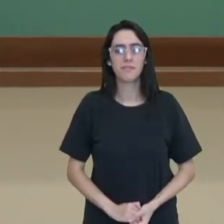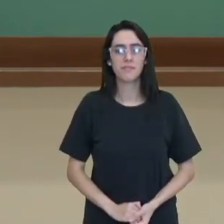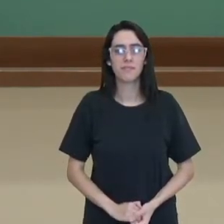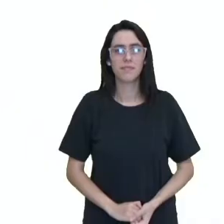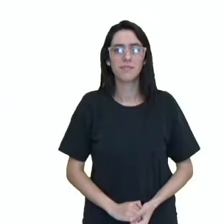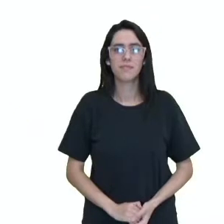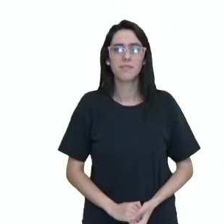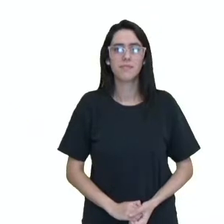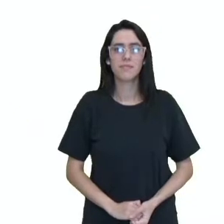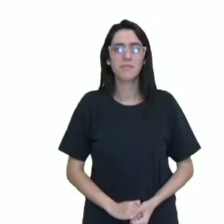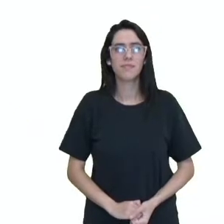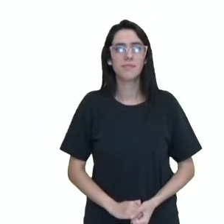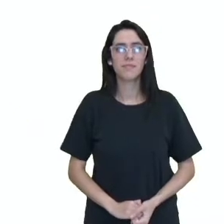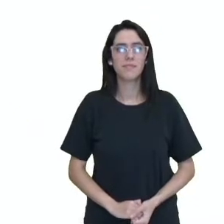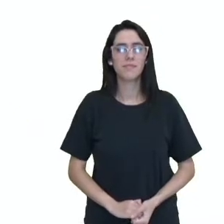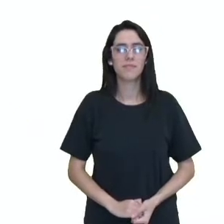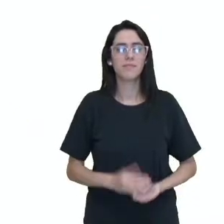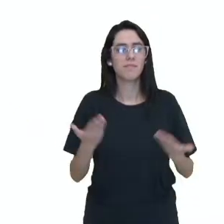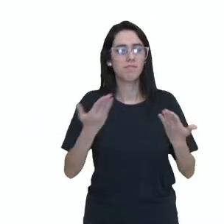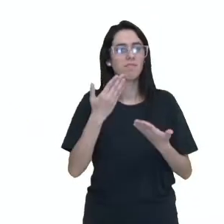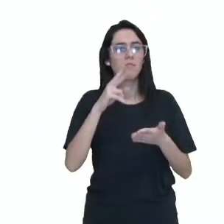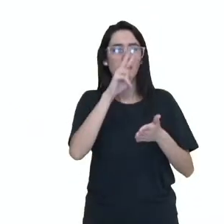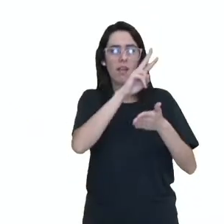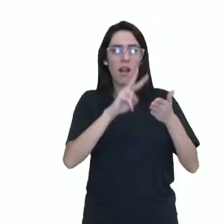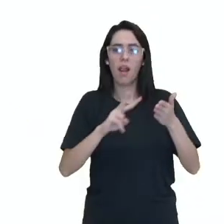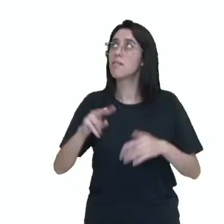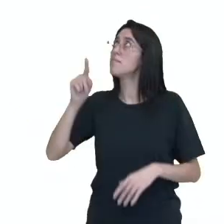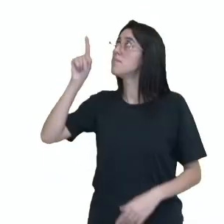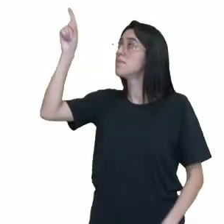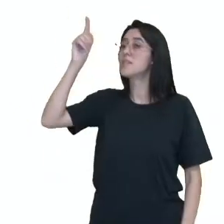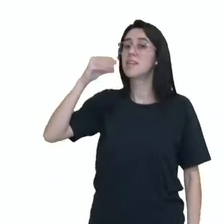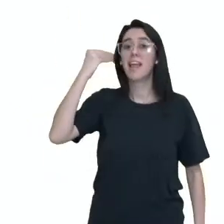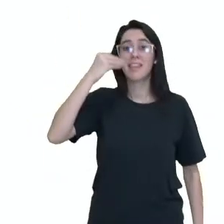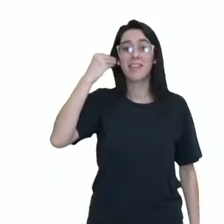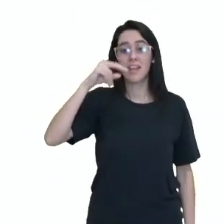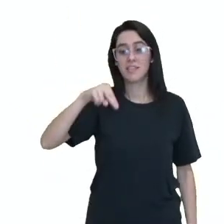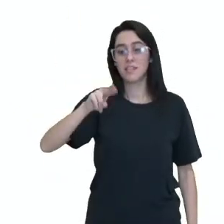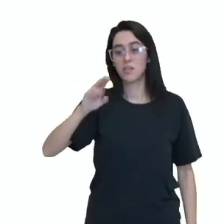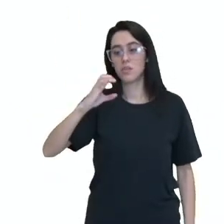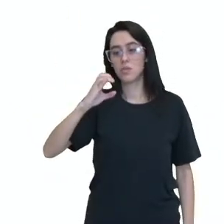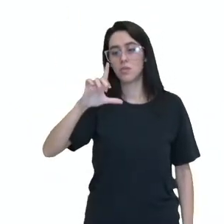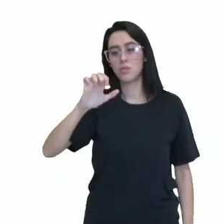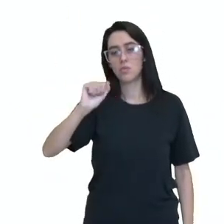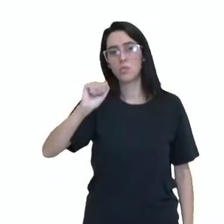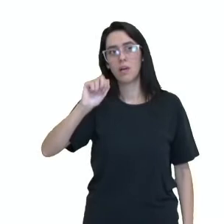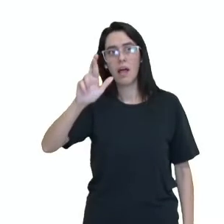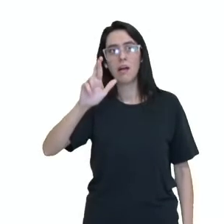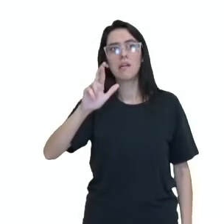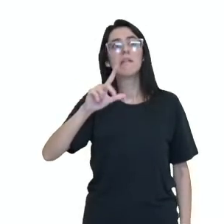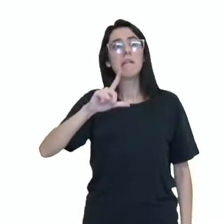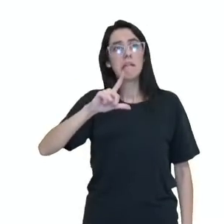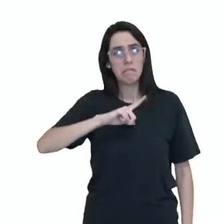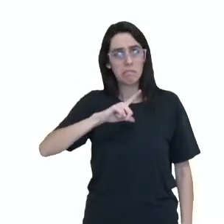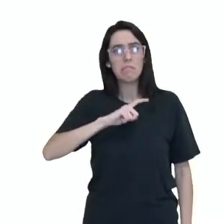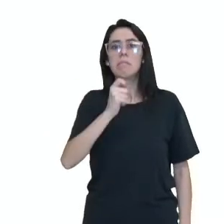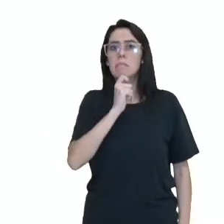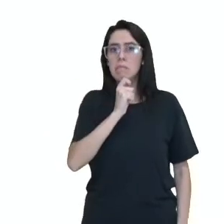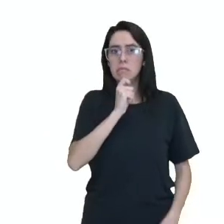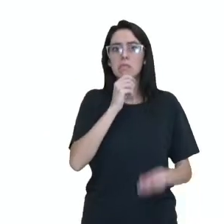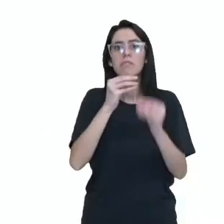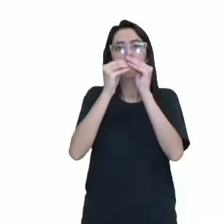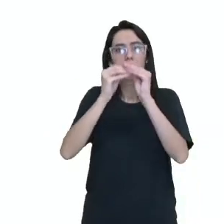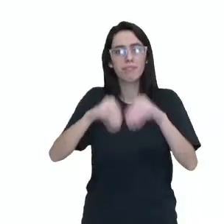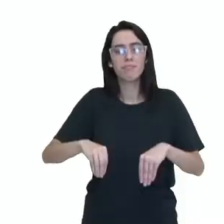Bem, vamos ler essa matéria. Testes nucleares ainda causam vazamentos radioativos no Oceano Pacífico. Segundo